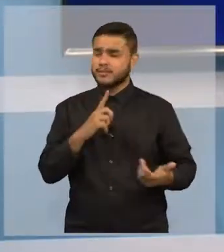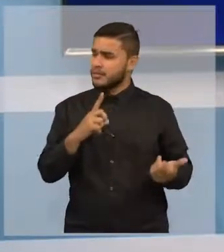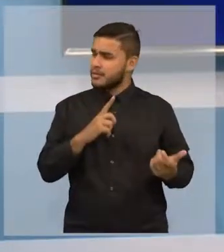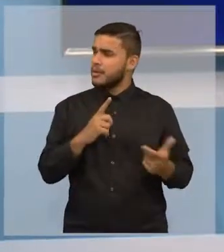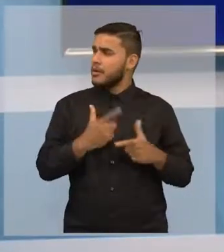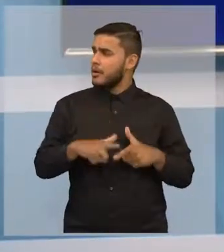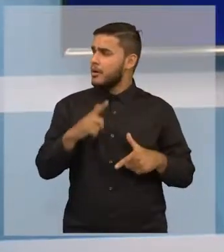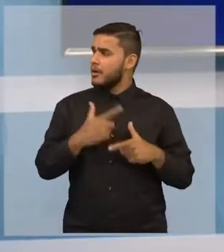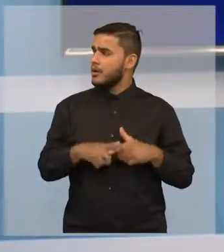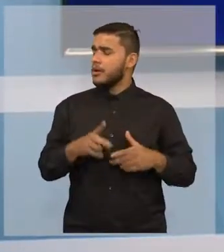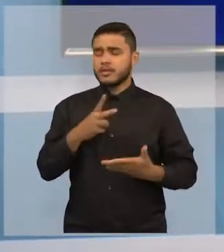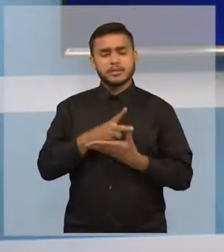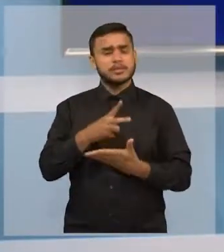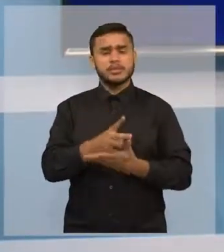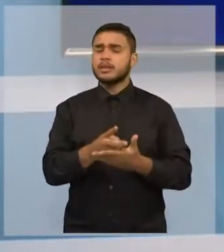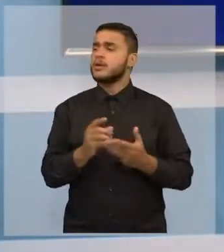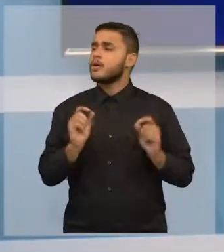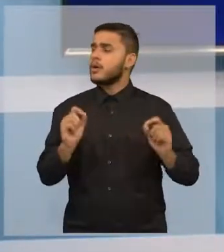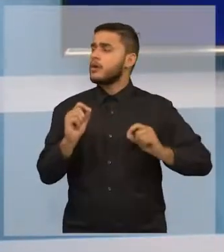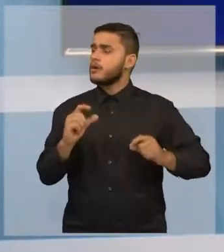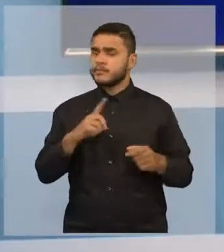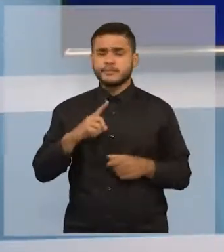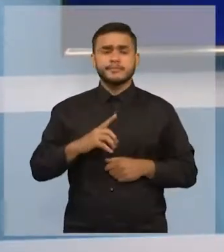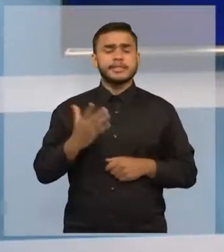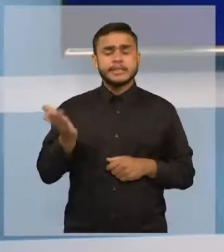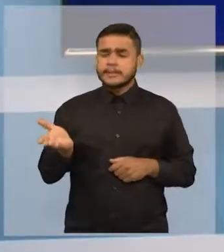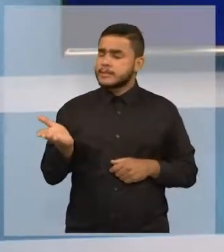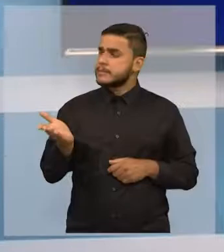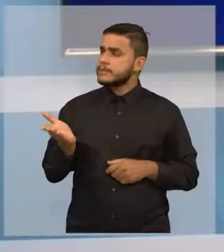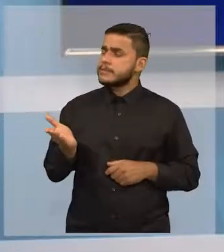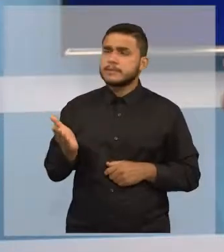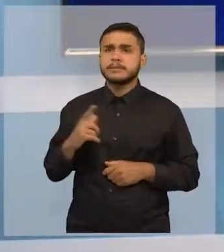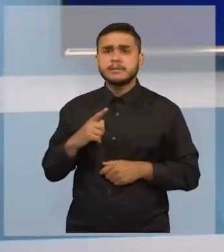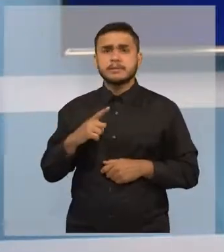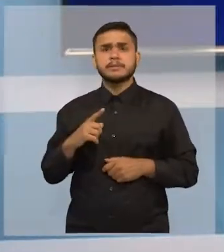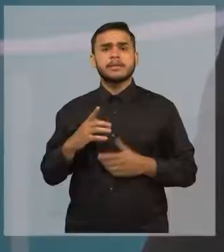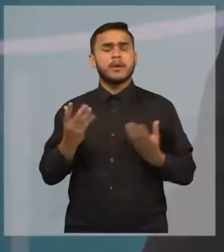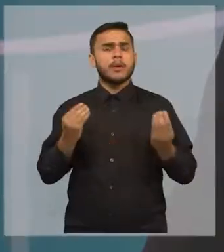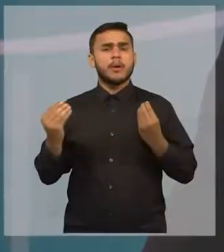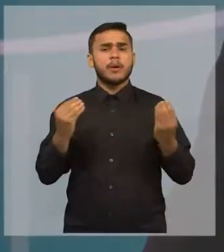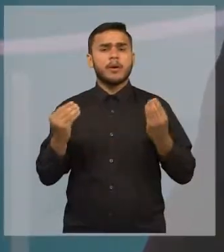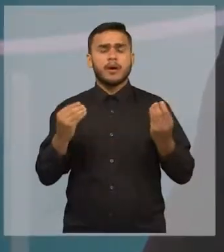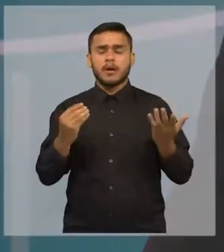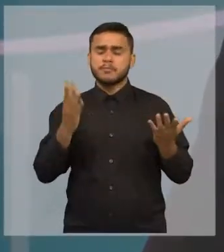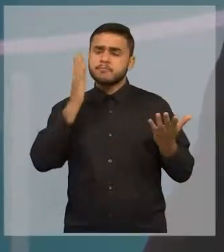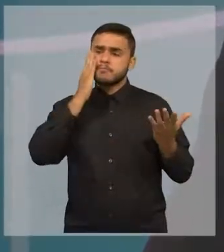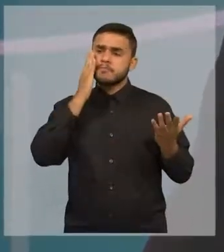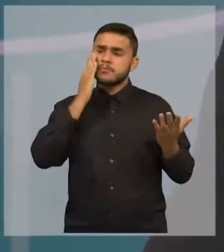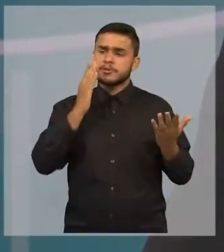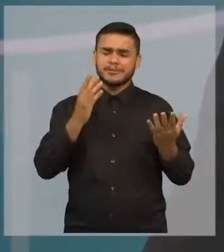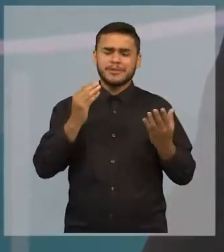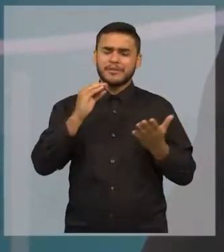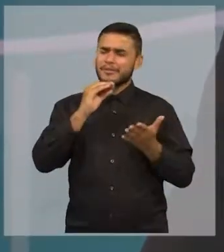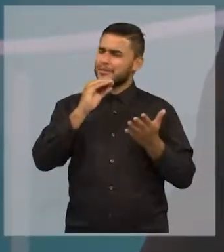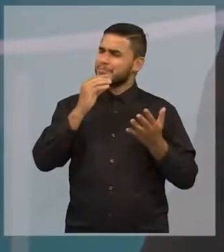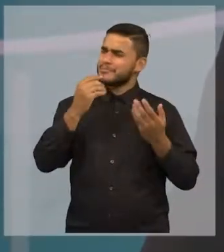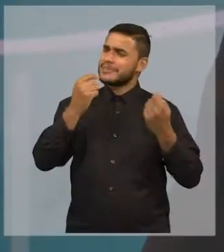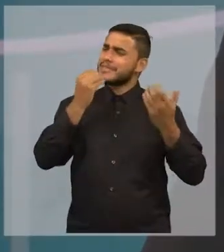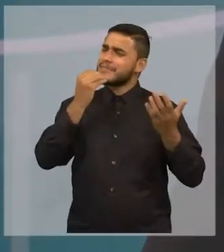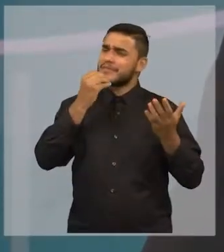permanentemente sob a abertura desses contenciosos, vamos chamar assim para ser educado,